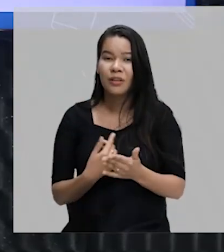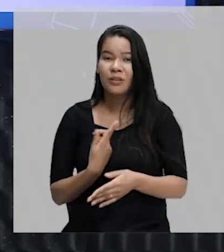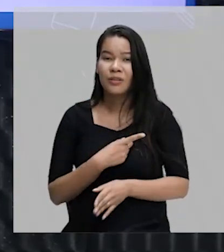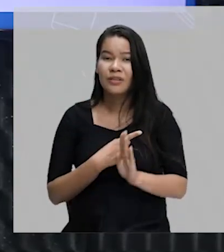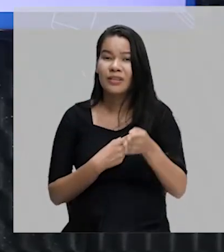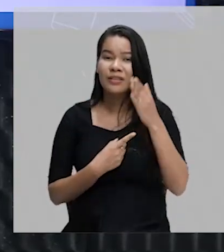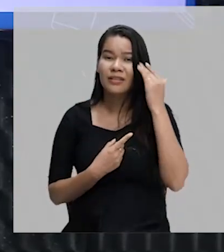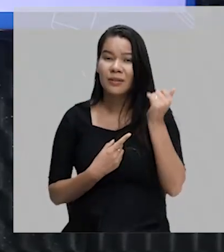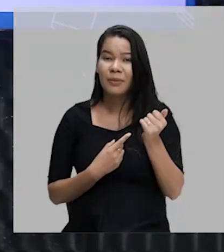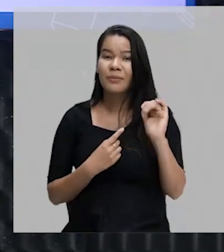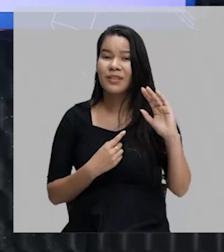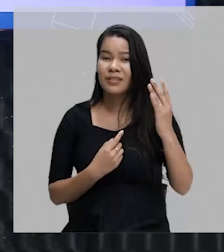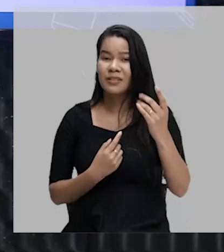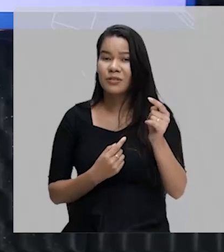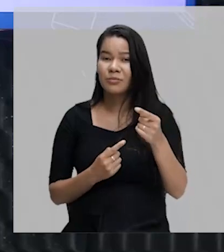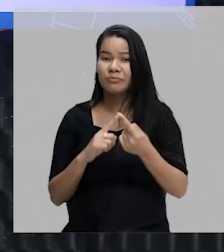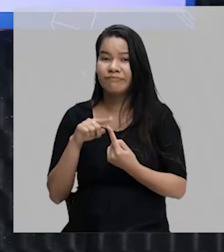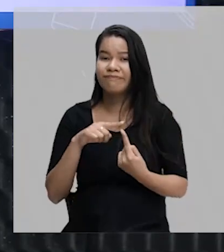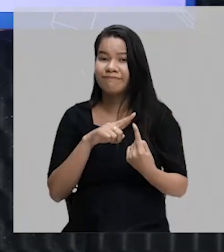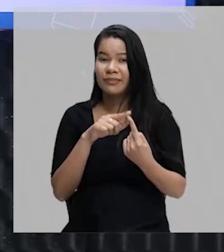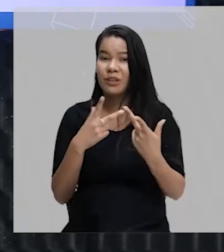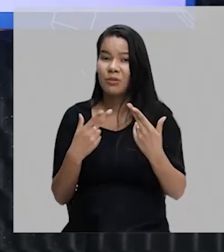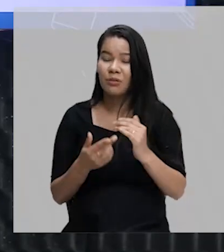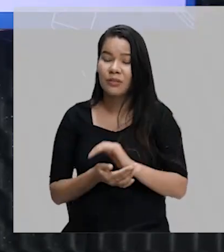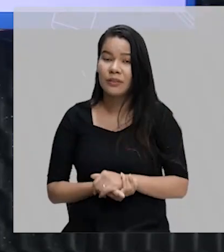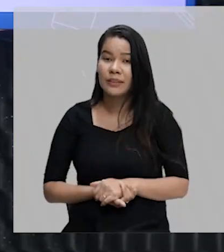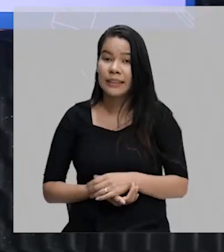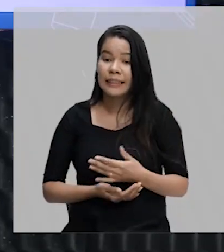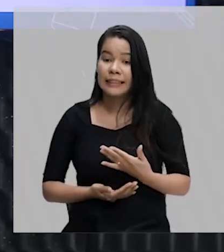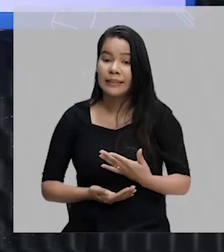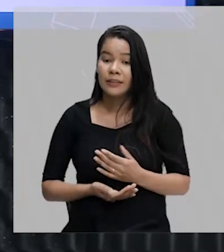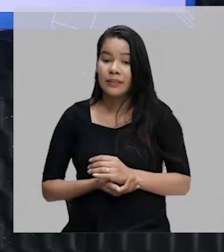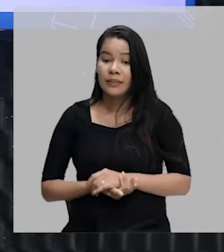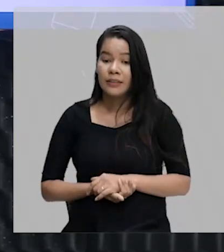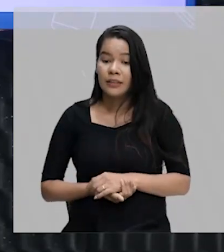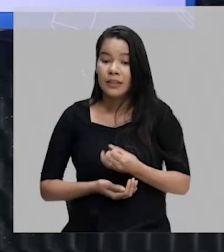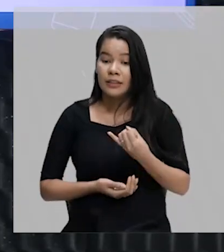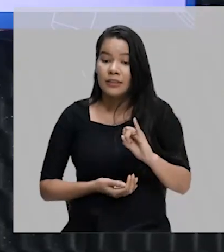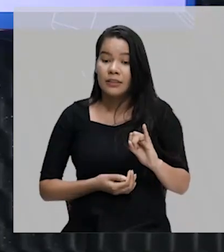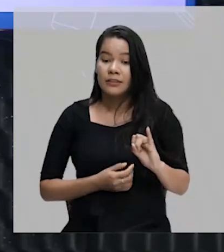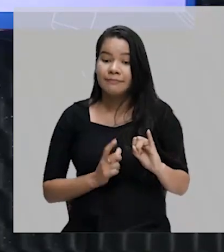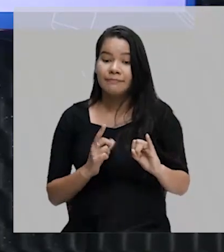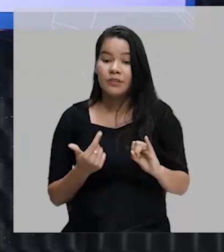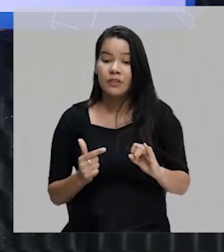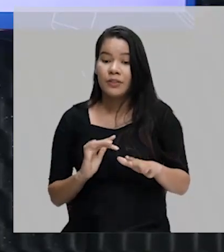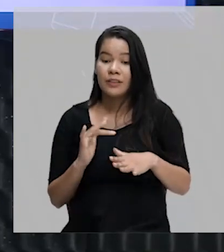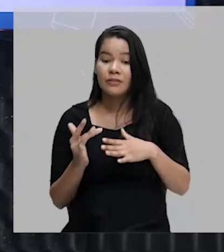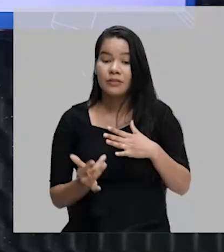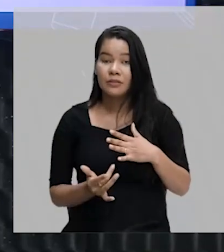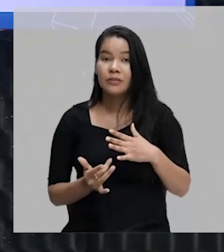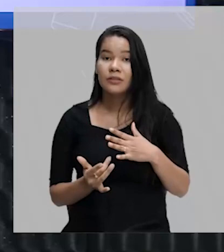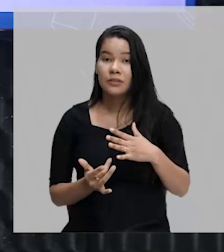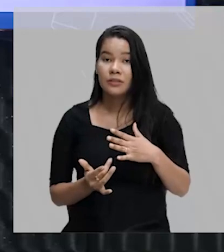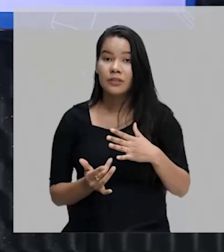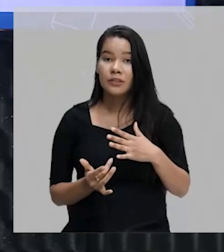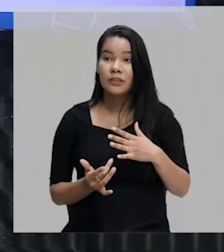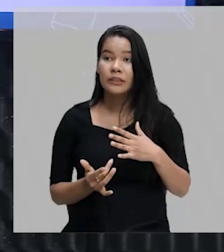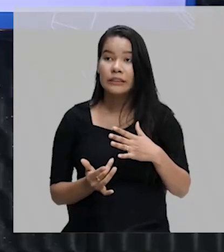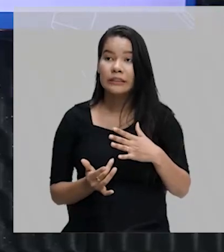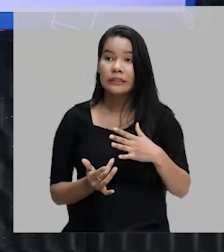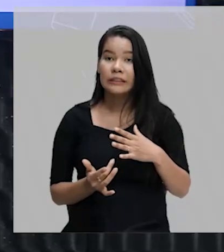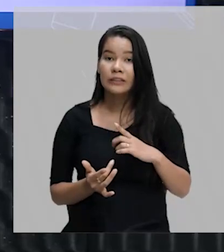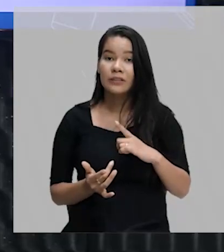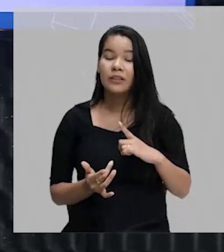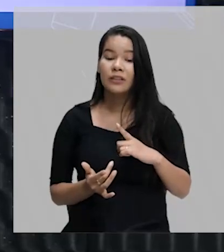dessas situações, tá? Então, se não fosse as redes sociais, muitos casos